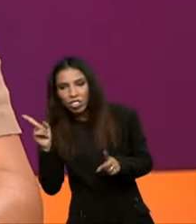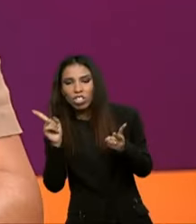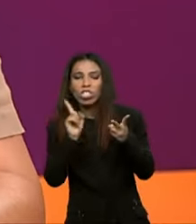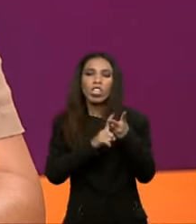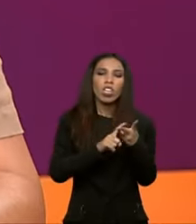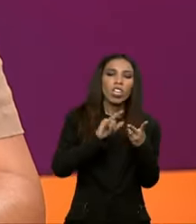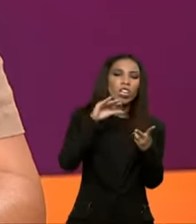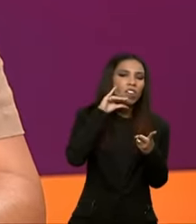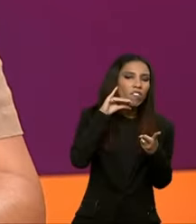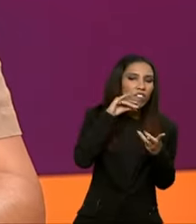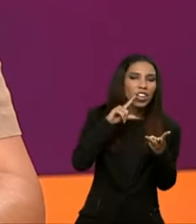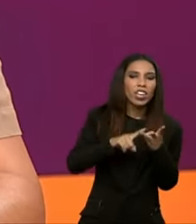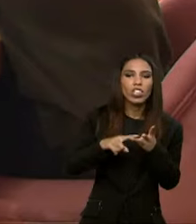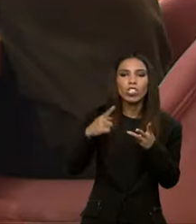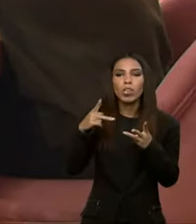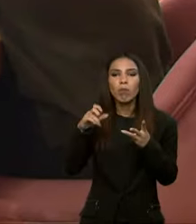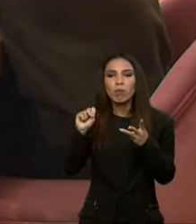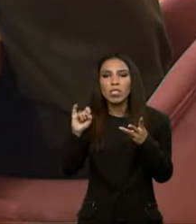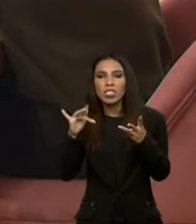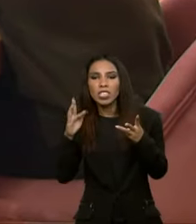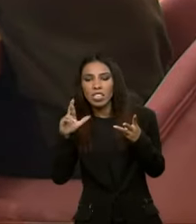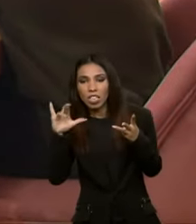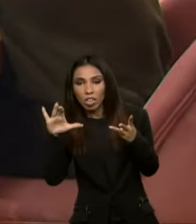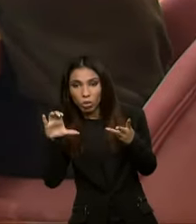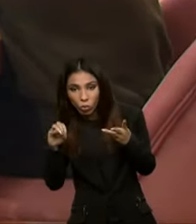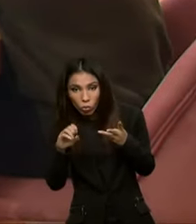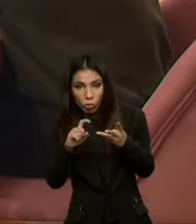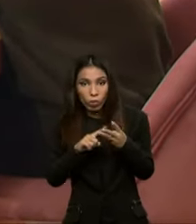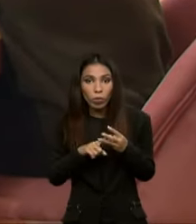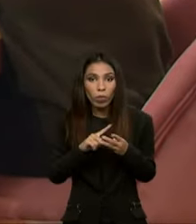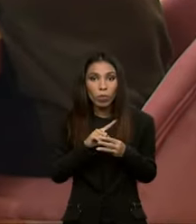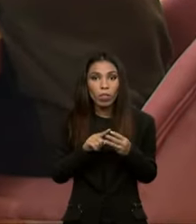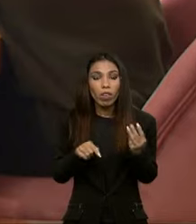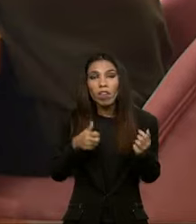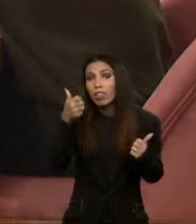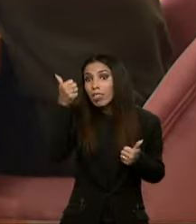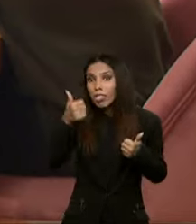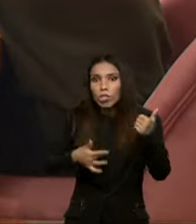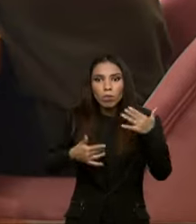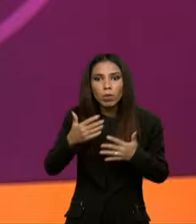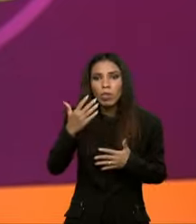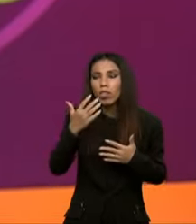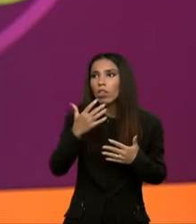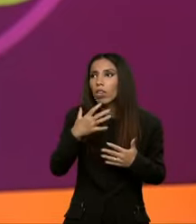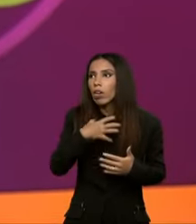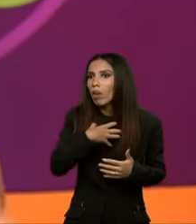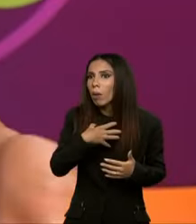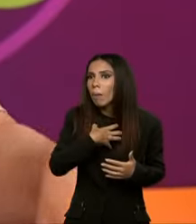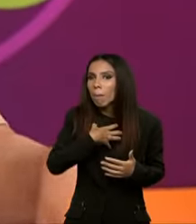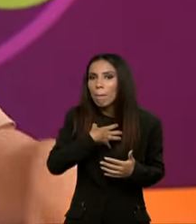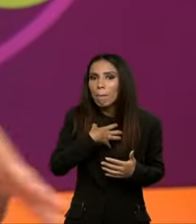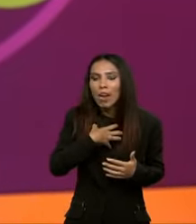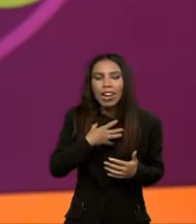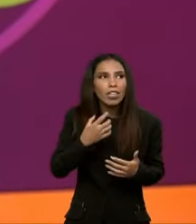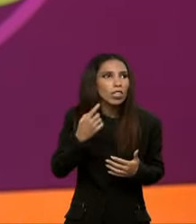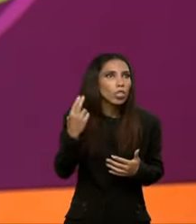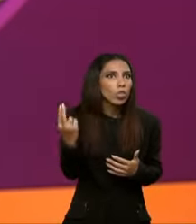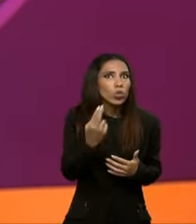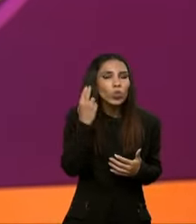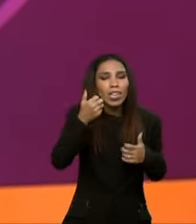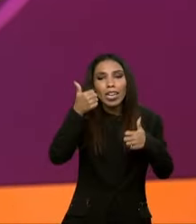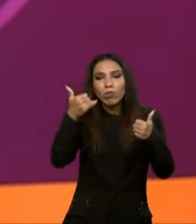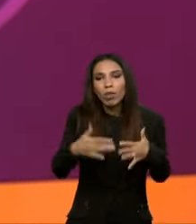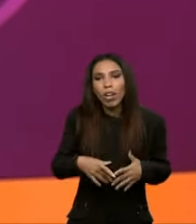também. Adoro. Márcio Vitor. E você vai, não precisa explicar o carnaval na Bahia e tal. Eu falei, cara, não dá pra te explicar muito. Acho que você tem que ir. Tem que